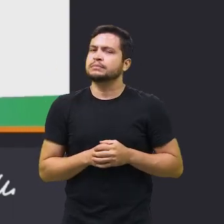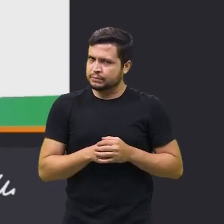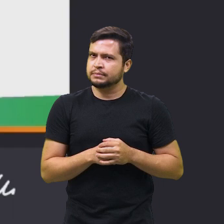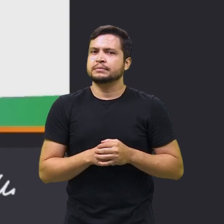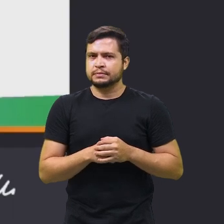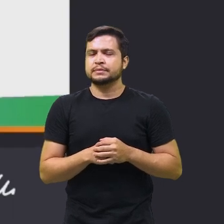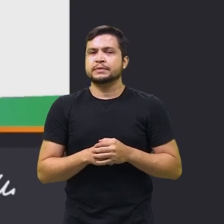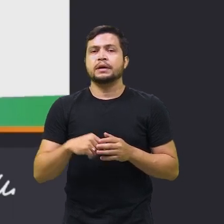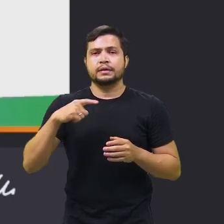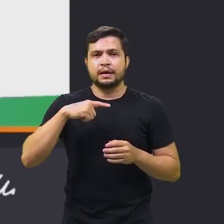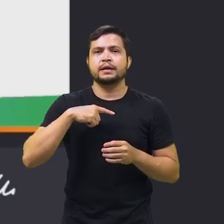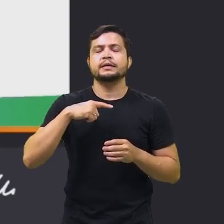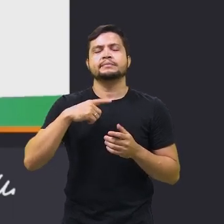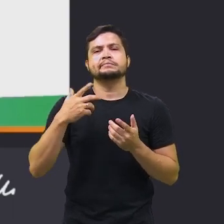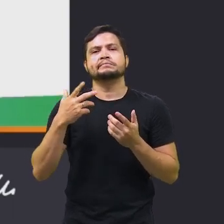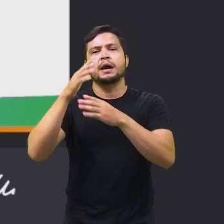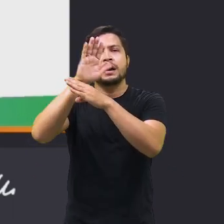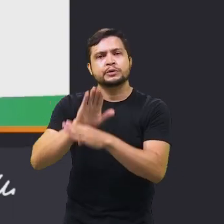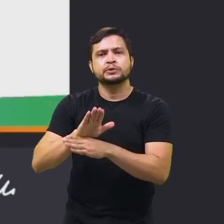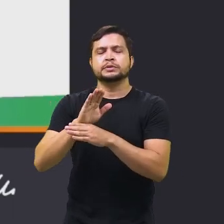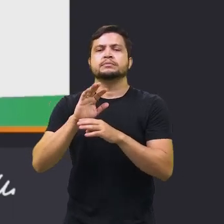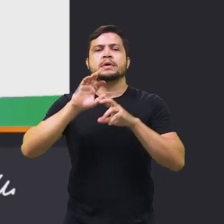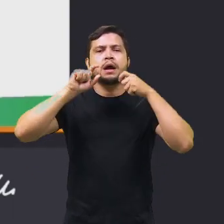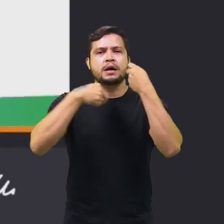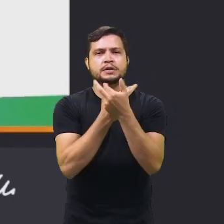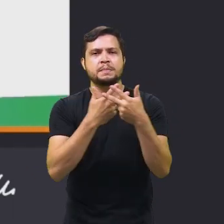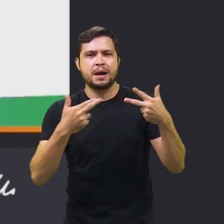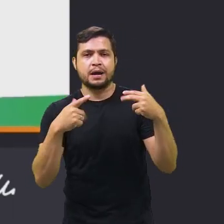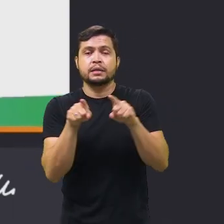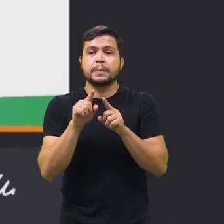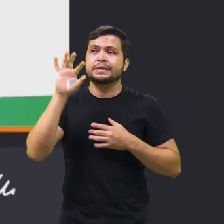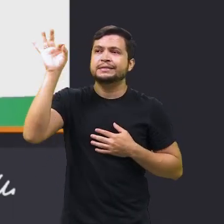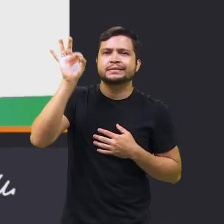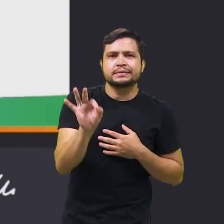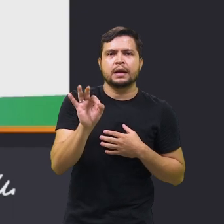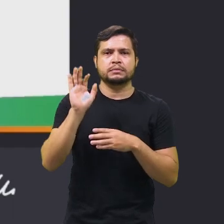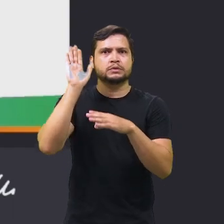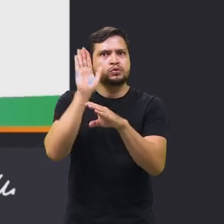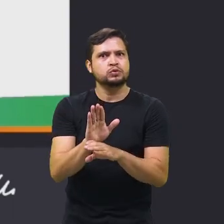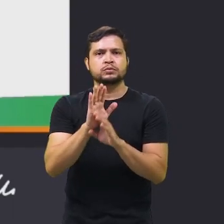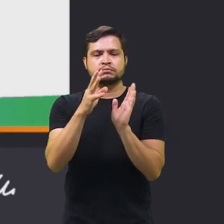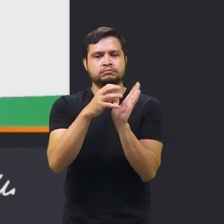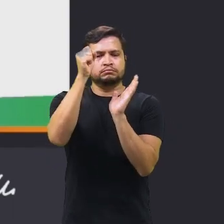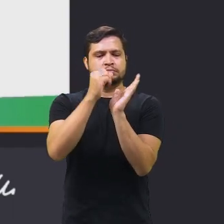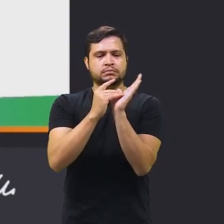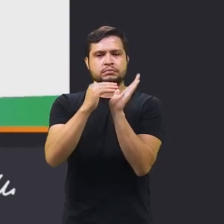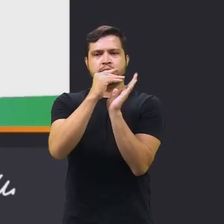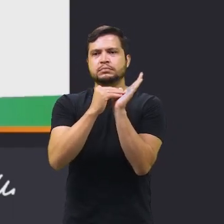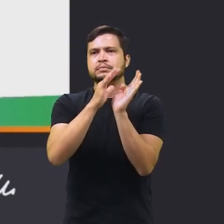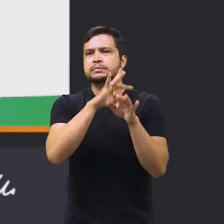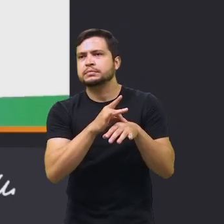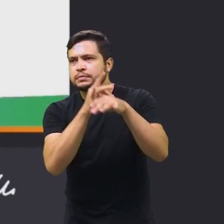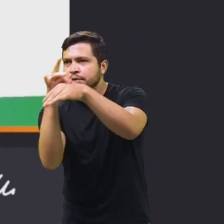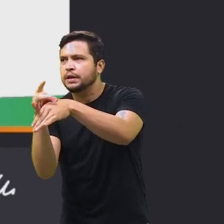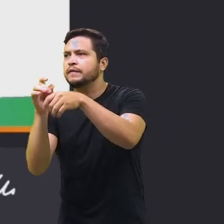flores, principalmente os insetos. Nessa relação, os insetos foram e ainda são beneficiados com o alimento. Para